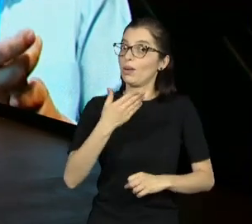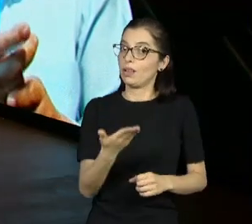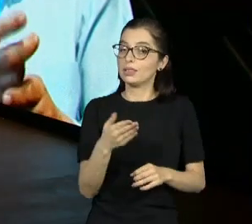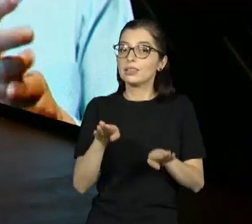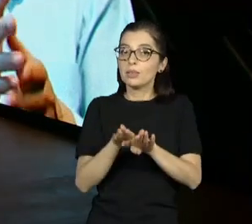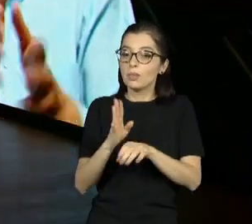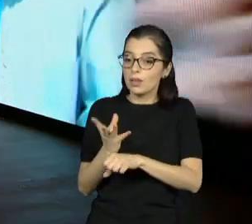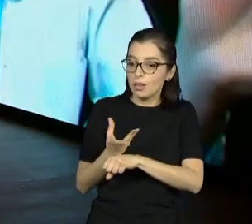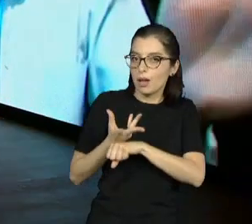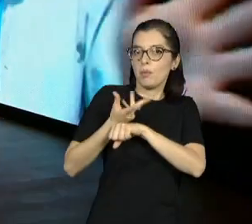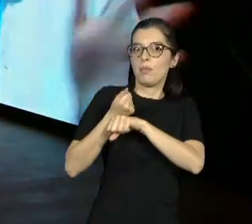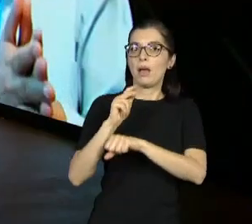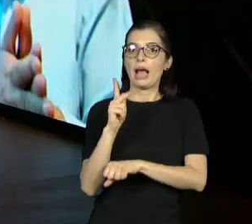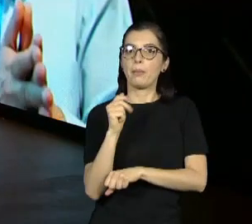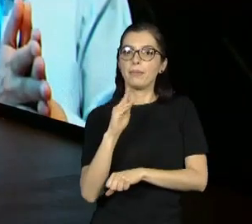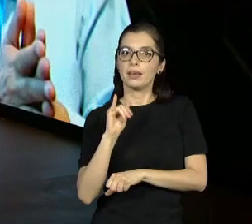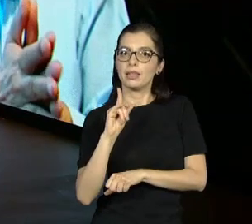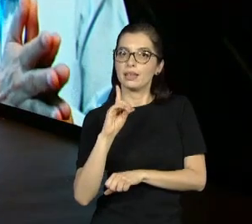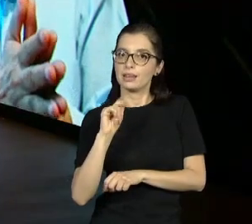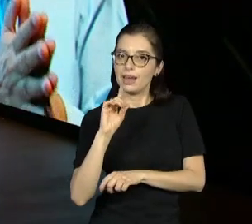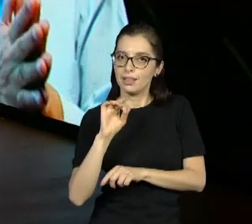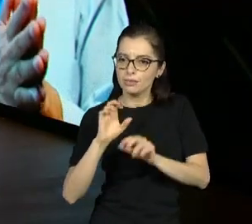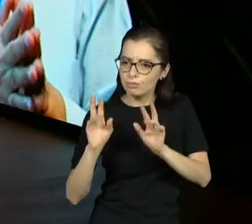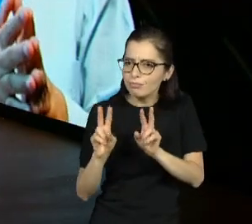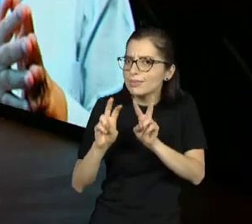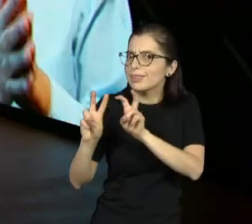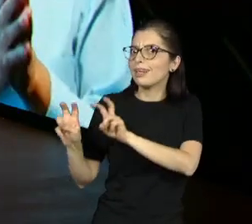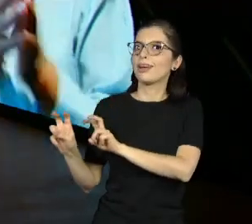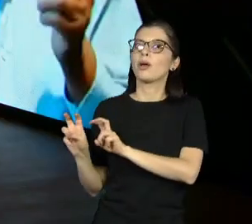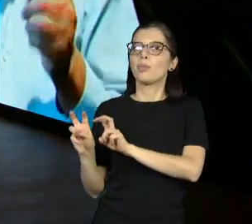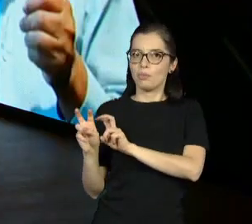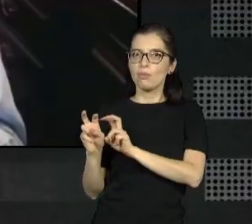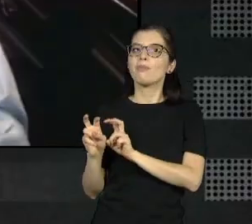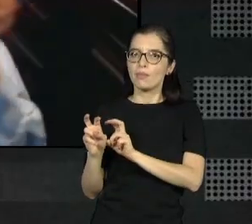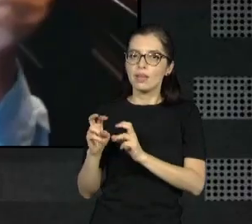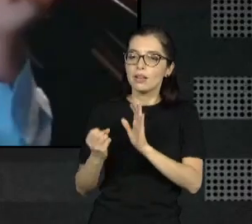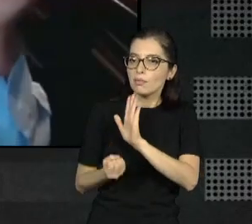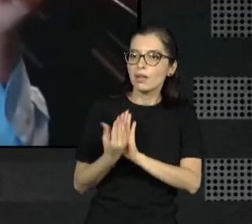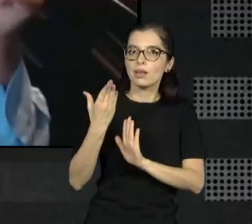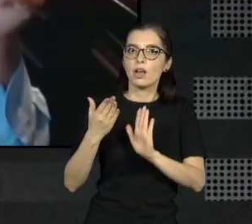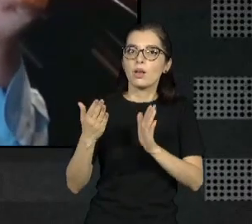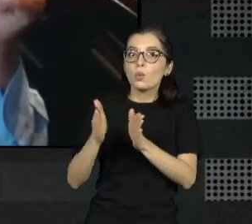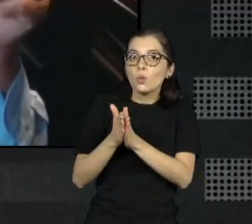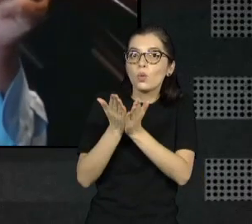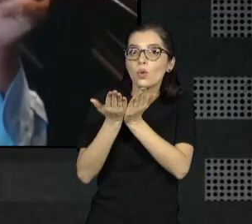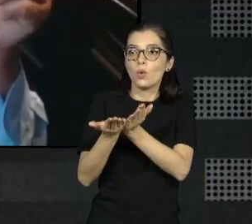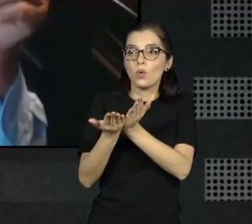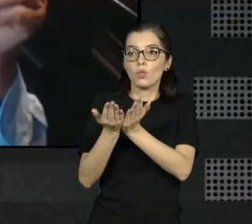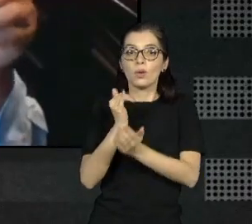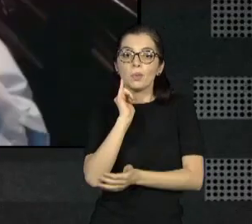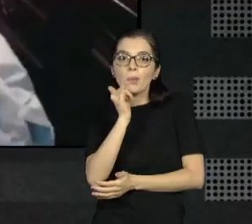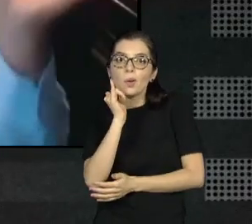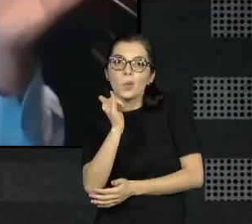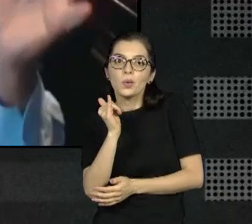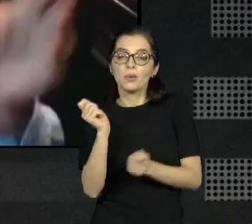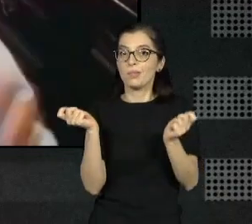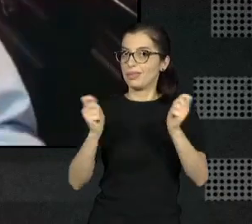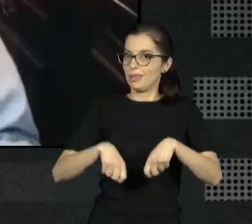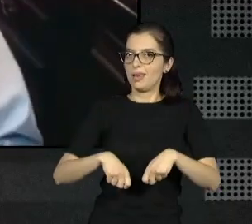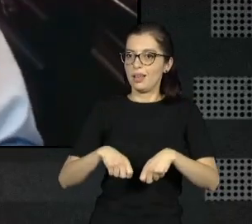variedade de temas que ele colocava nas histórias. Falei, então a gente pode fazer tudo isso na história em quadrinhos. E eu